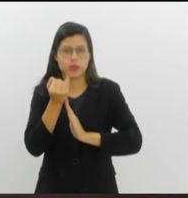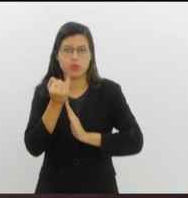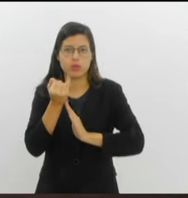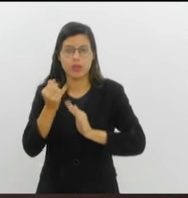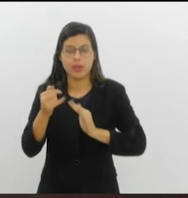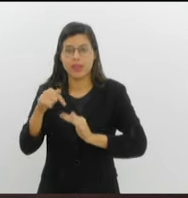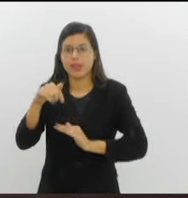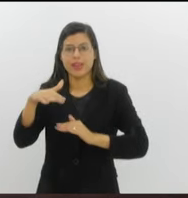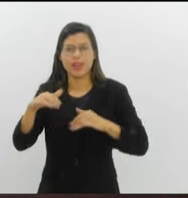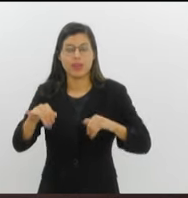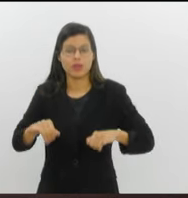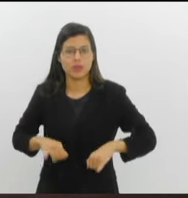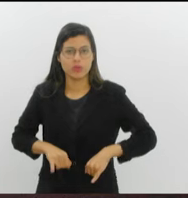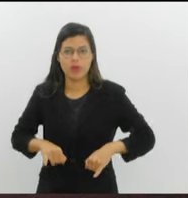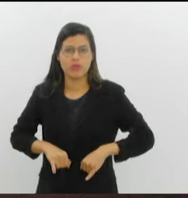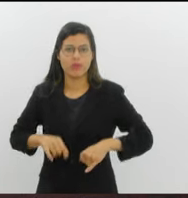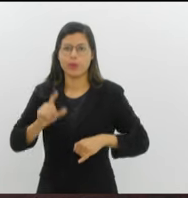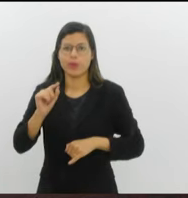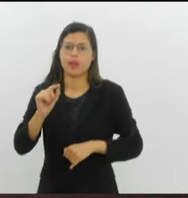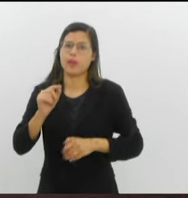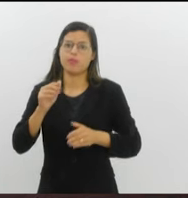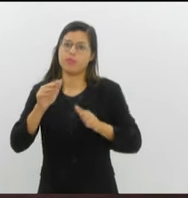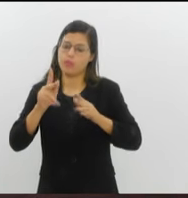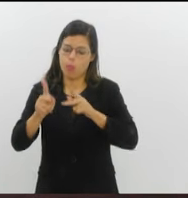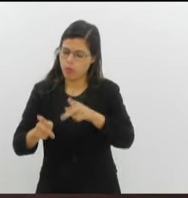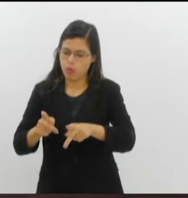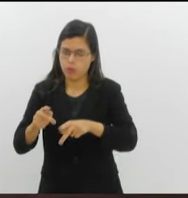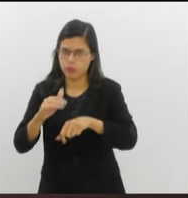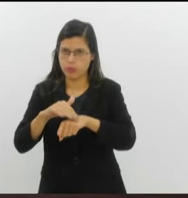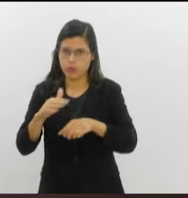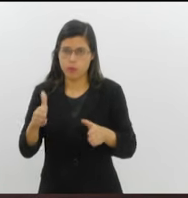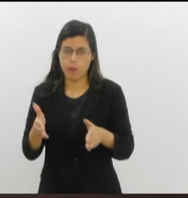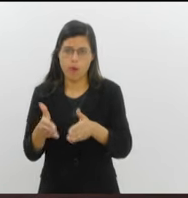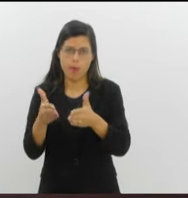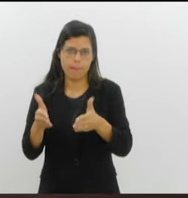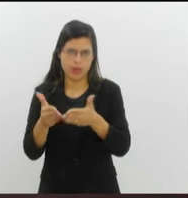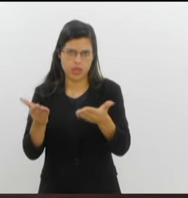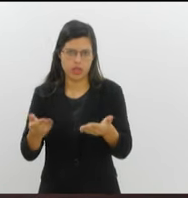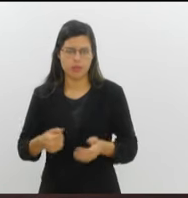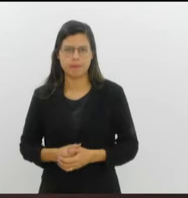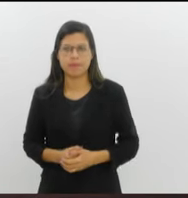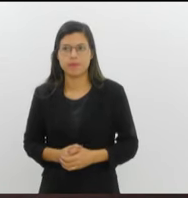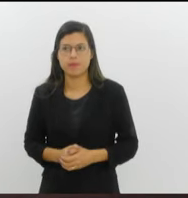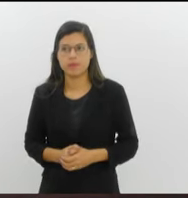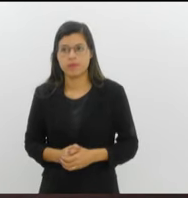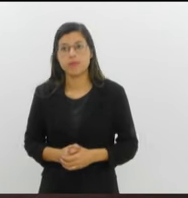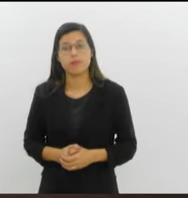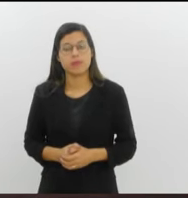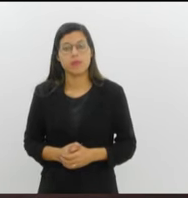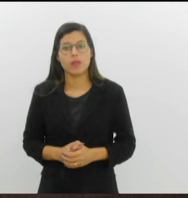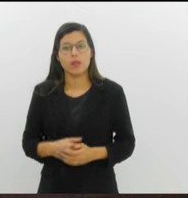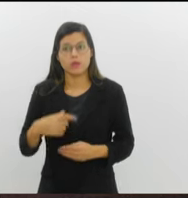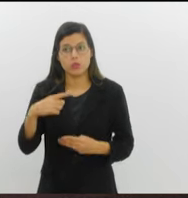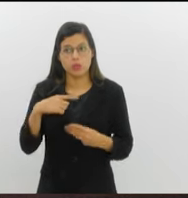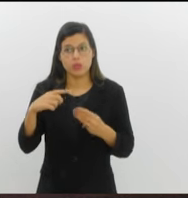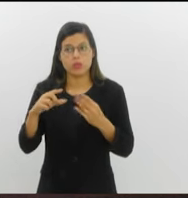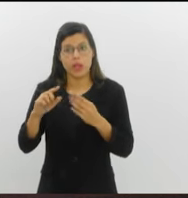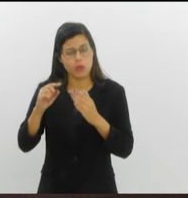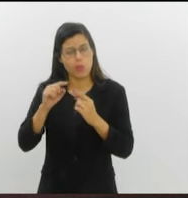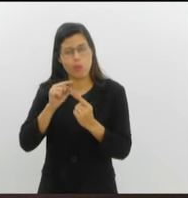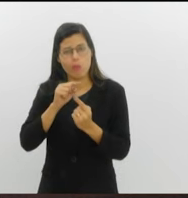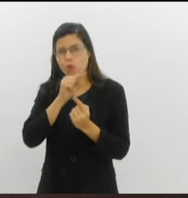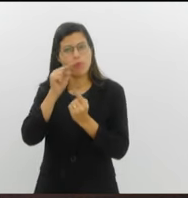sempre será a população mais pobre. Mas isso tem um custo. Isso tem um